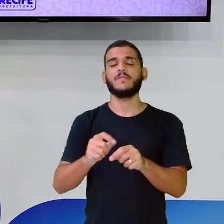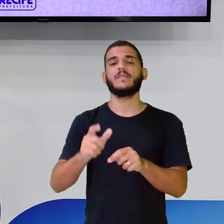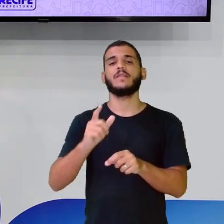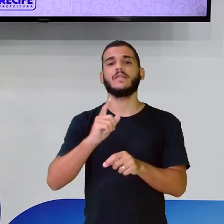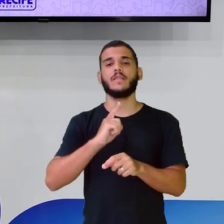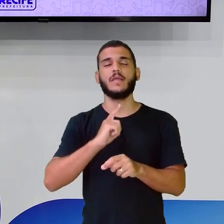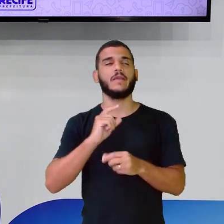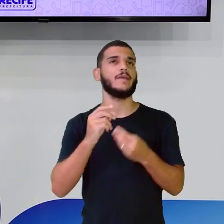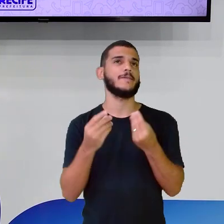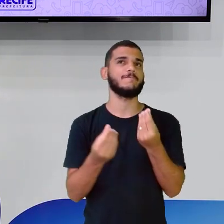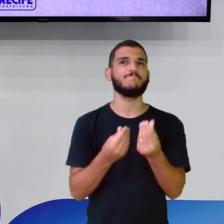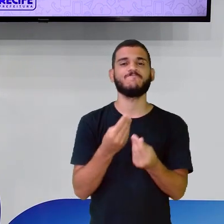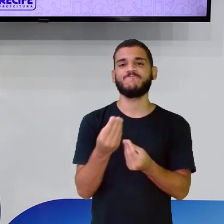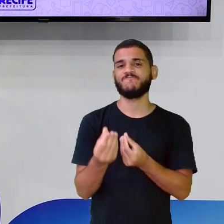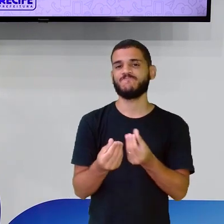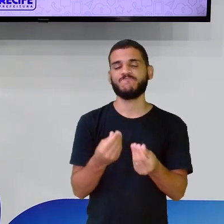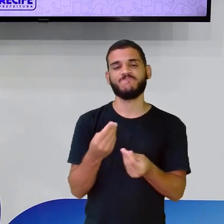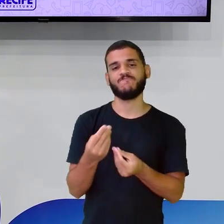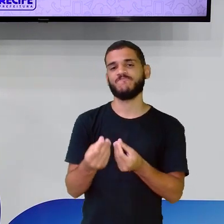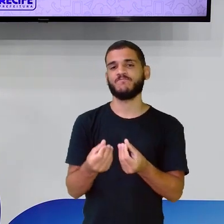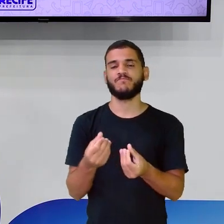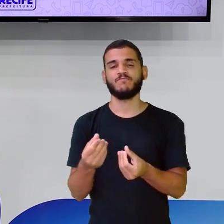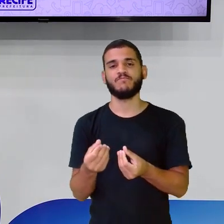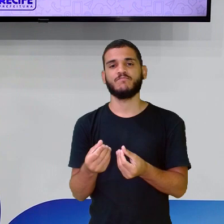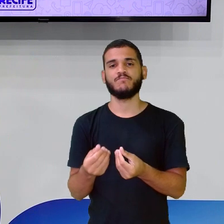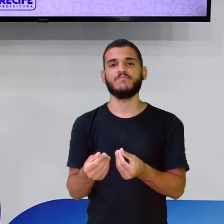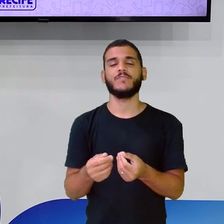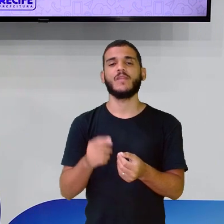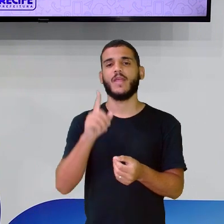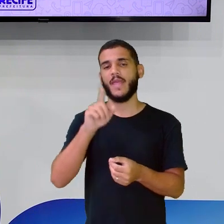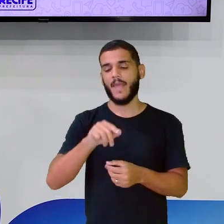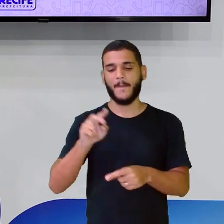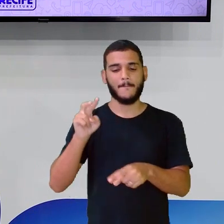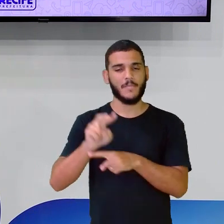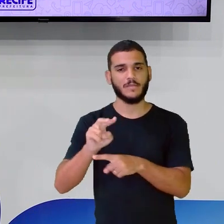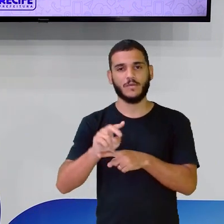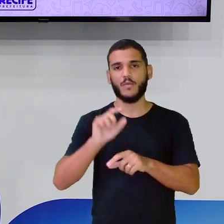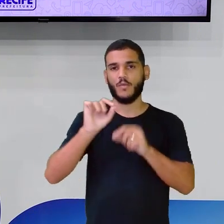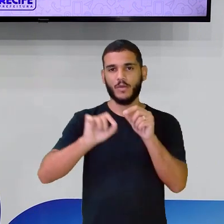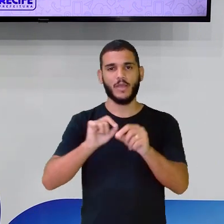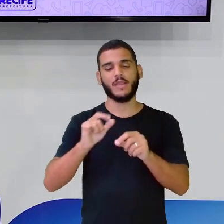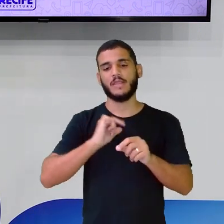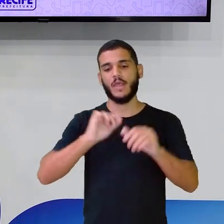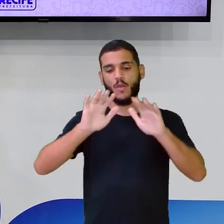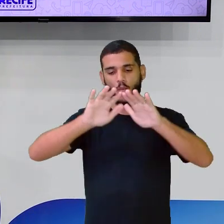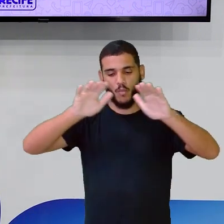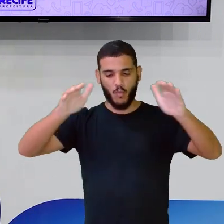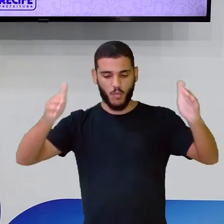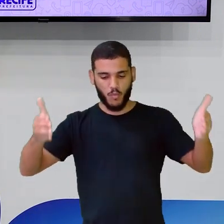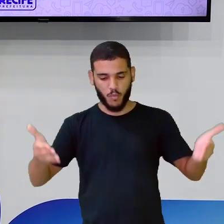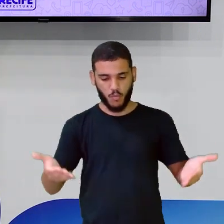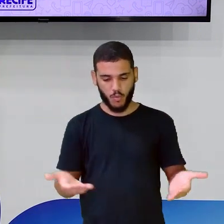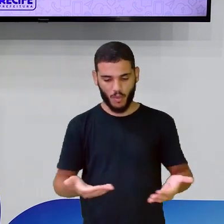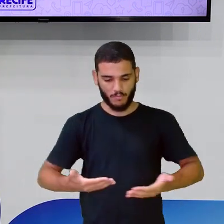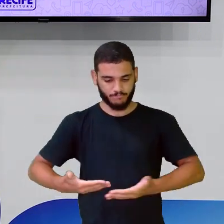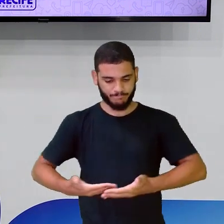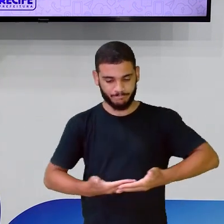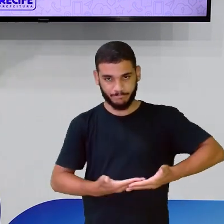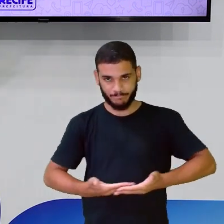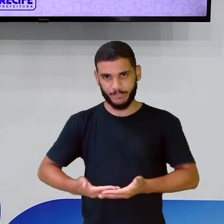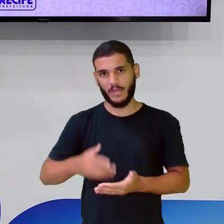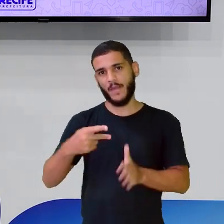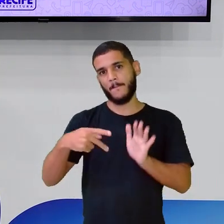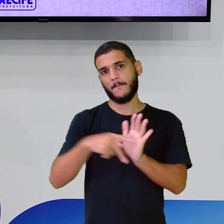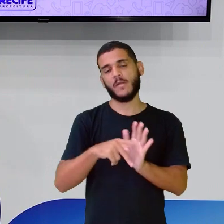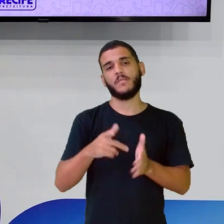dentro, vamos dizer assim, de uma bolha, né? E essa bolha é composta por um líquido, que é o líquido